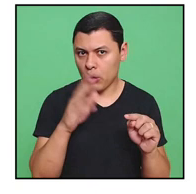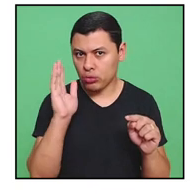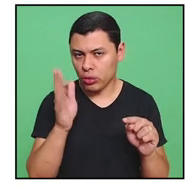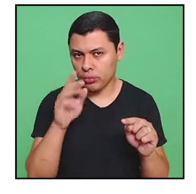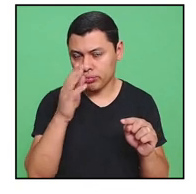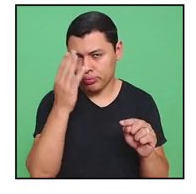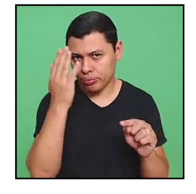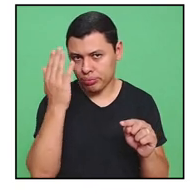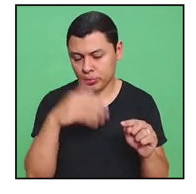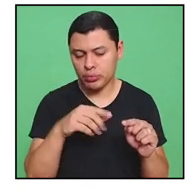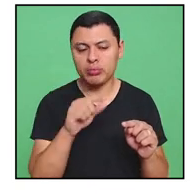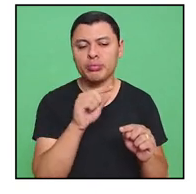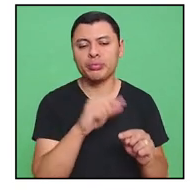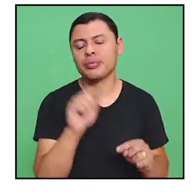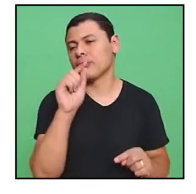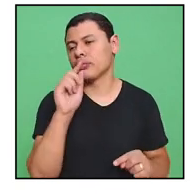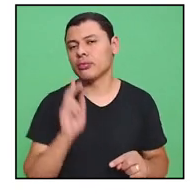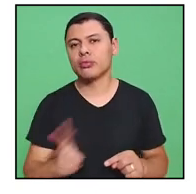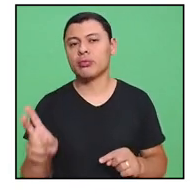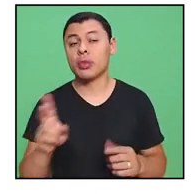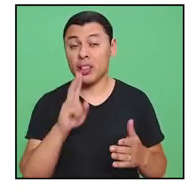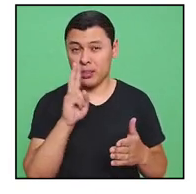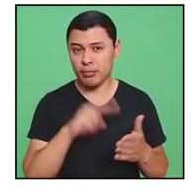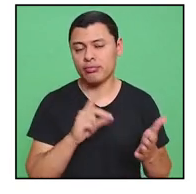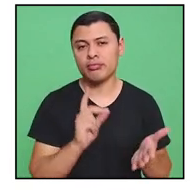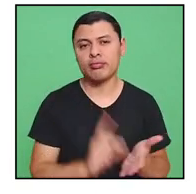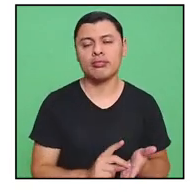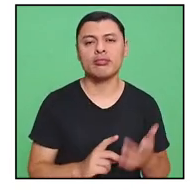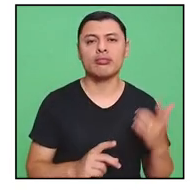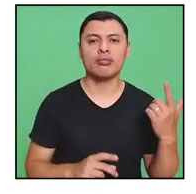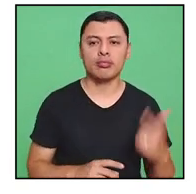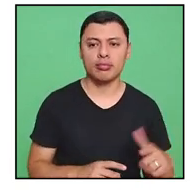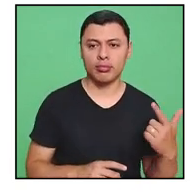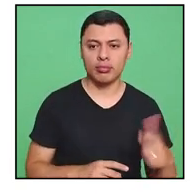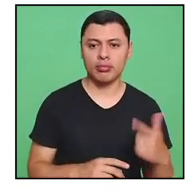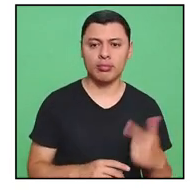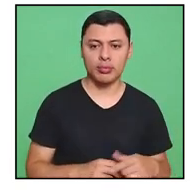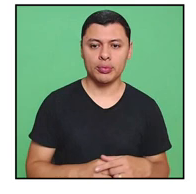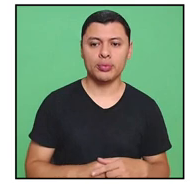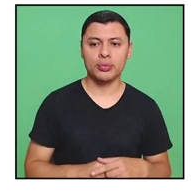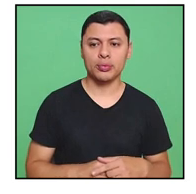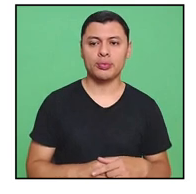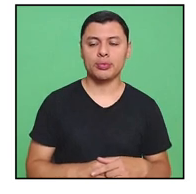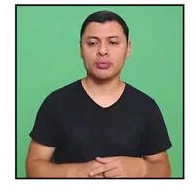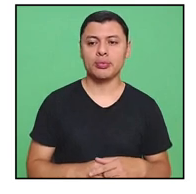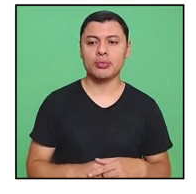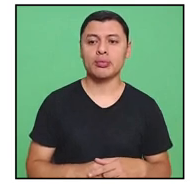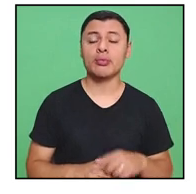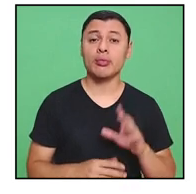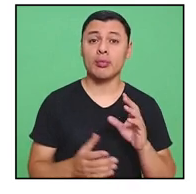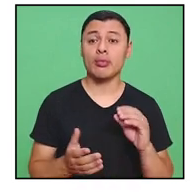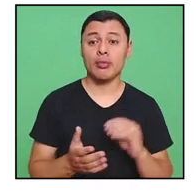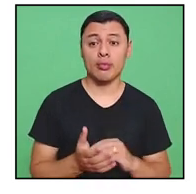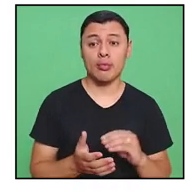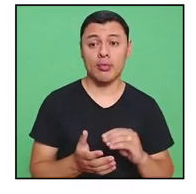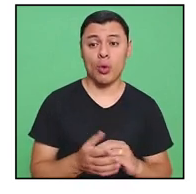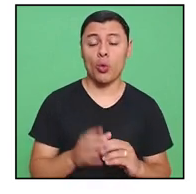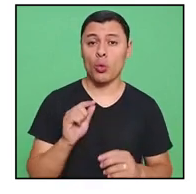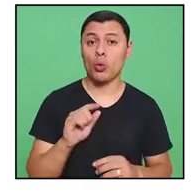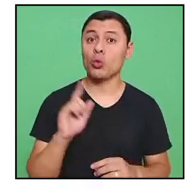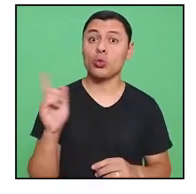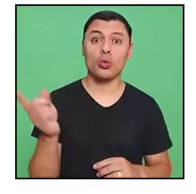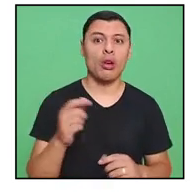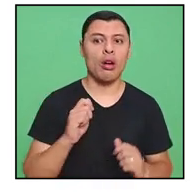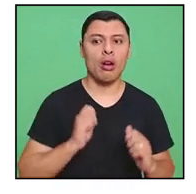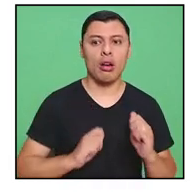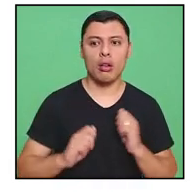e prosseguir assim. E eu acho Sim. que Acho que é necessário que todos os artistas